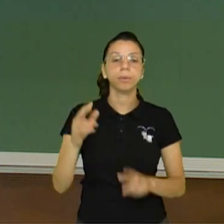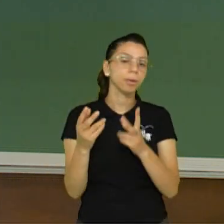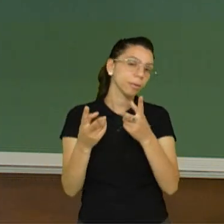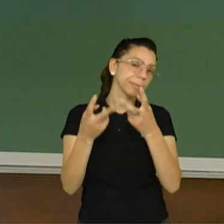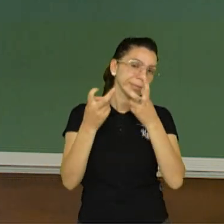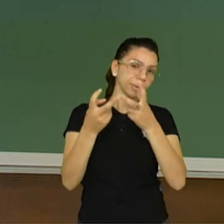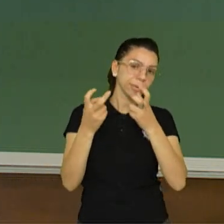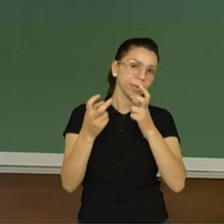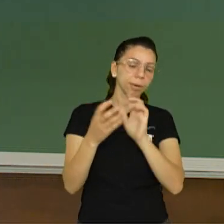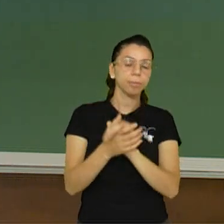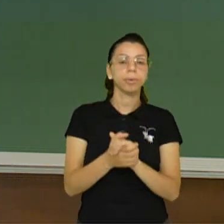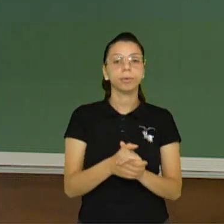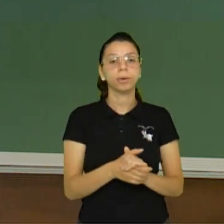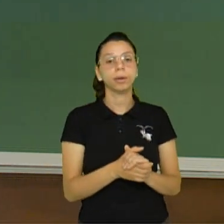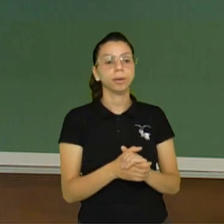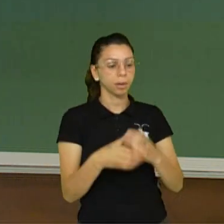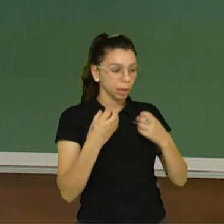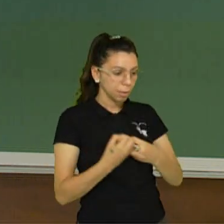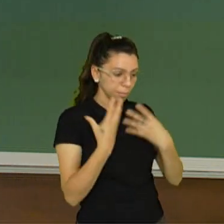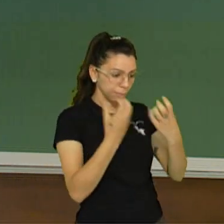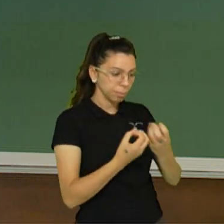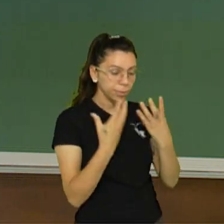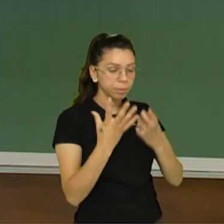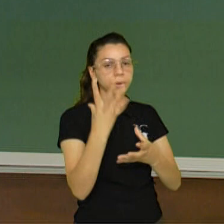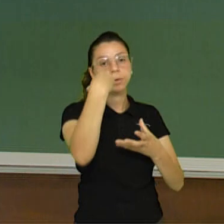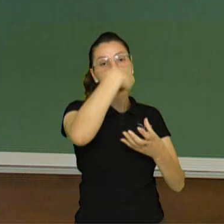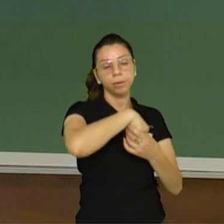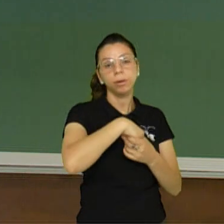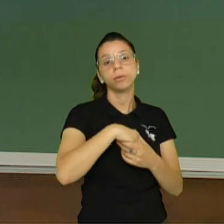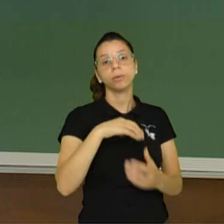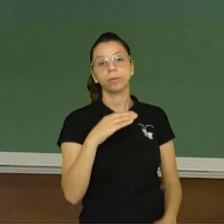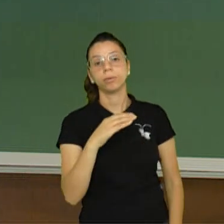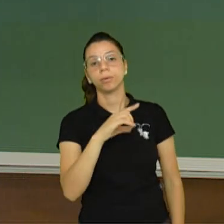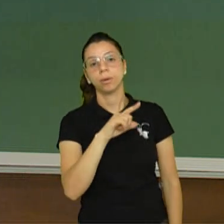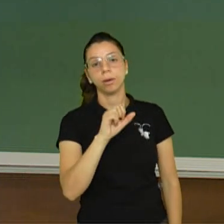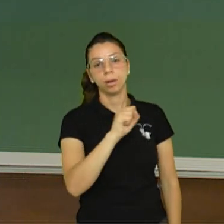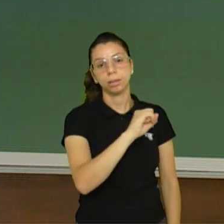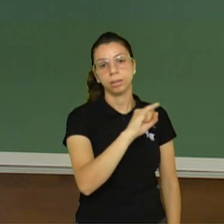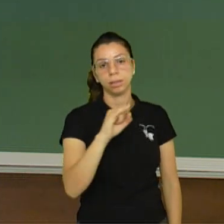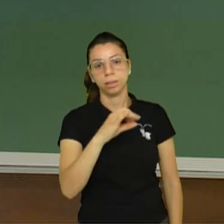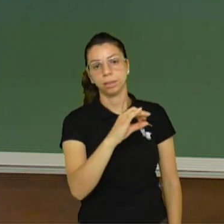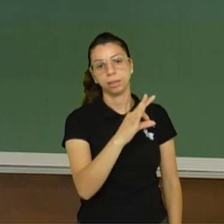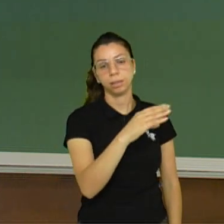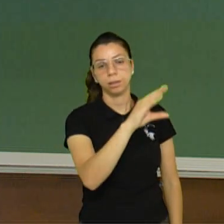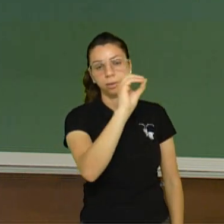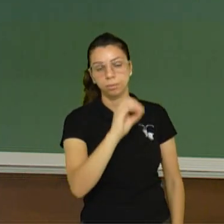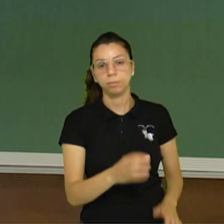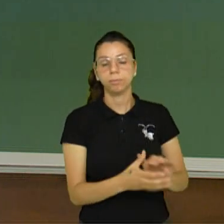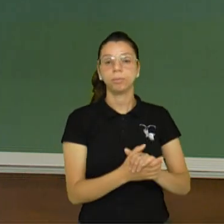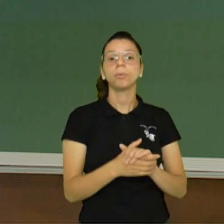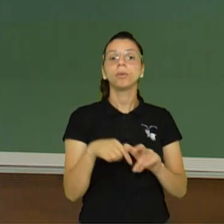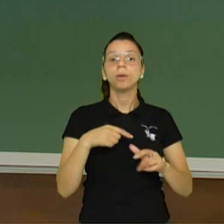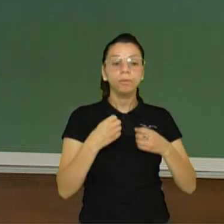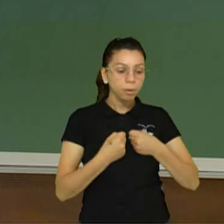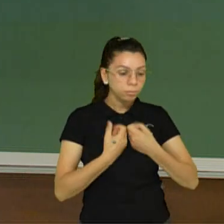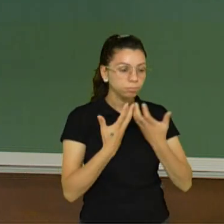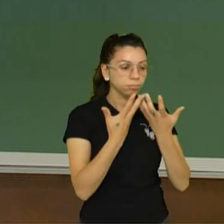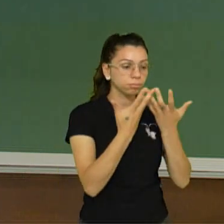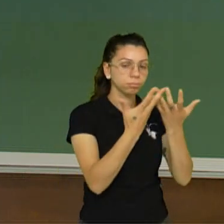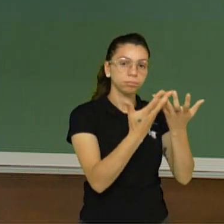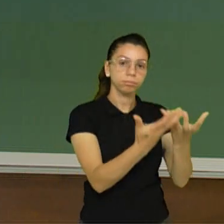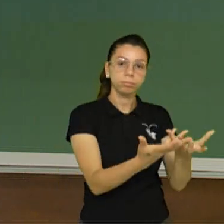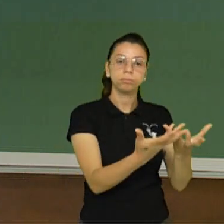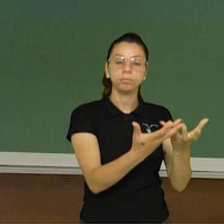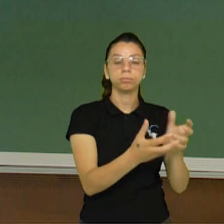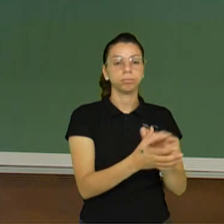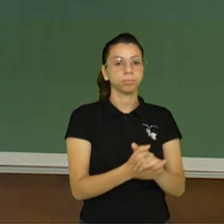poesia lírica, ela já é uma tendência que está dentro do classicismo, que ela vai dar foco ao sentimento, né?